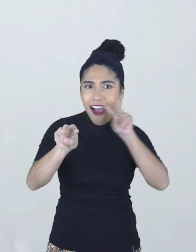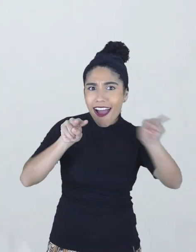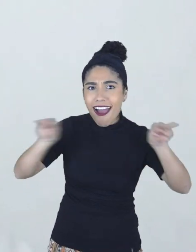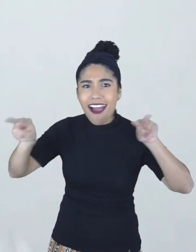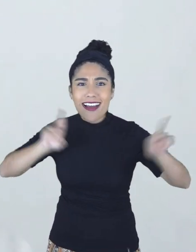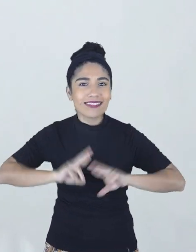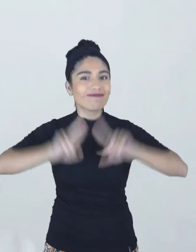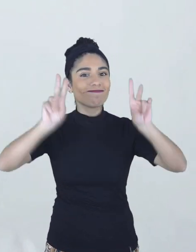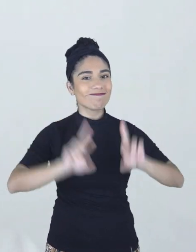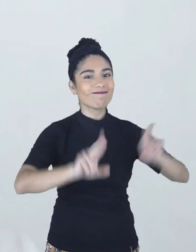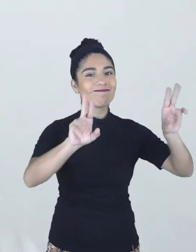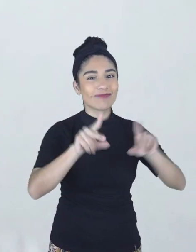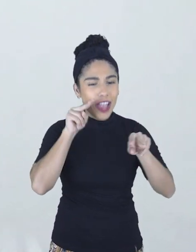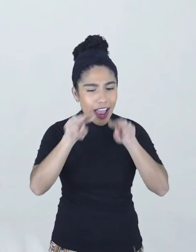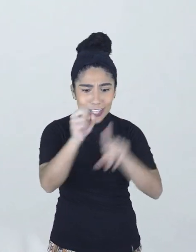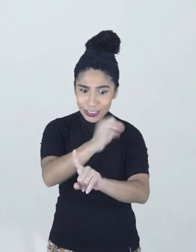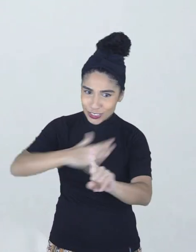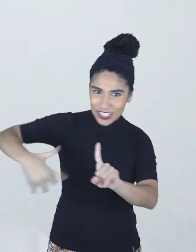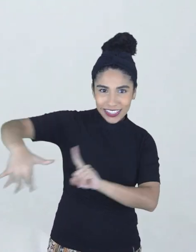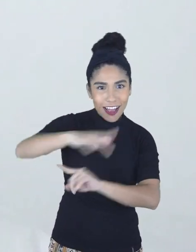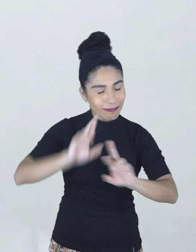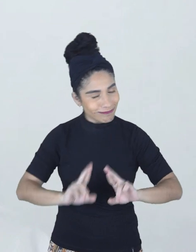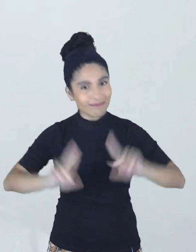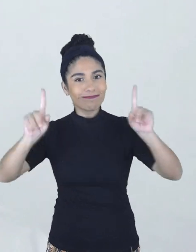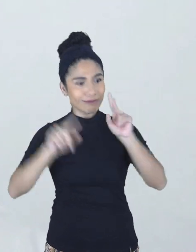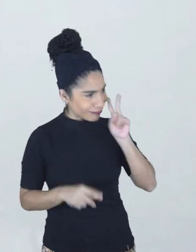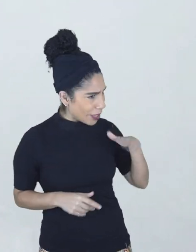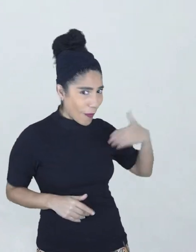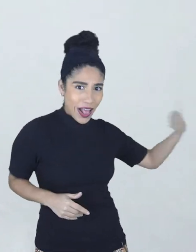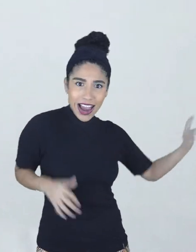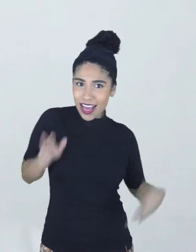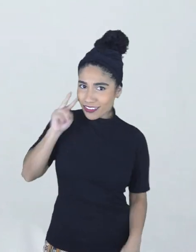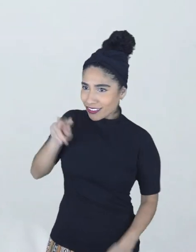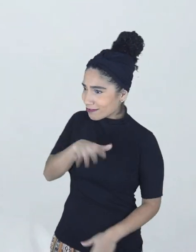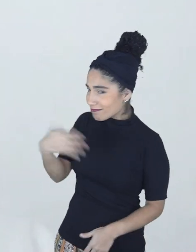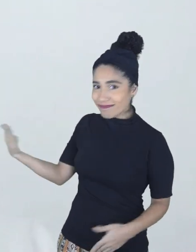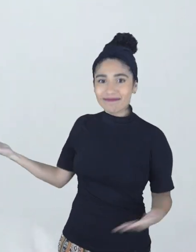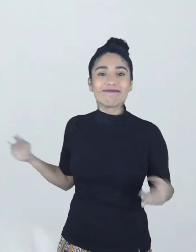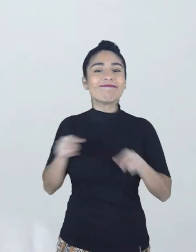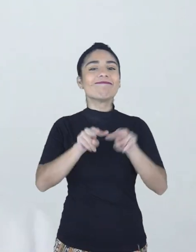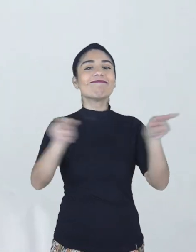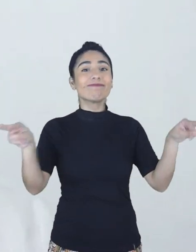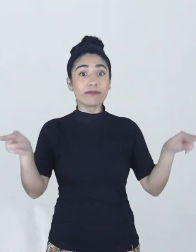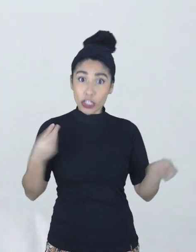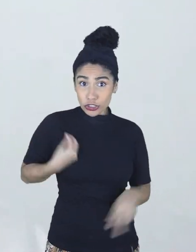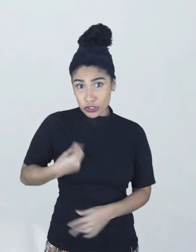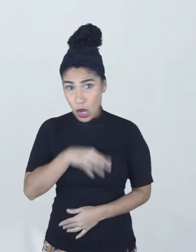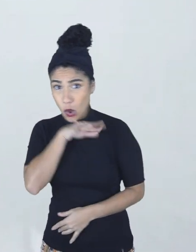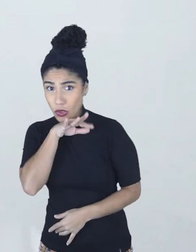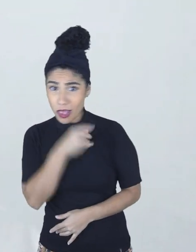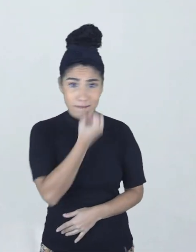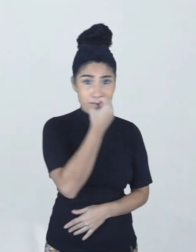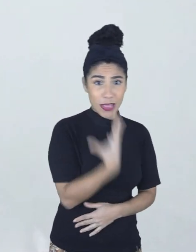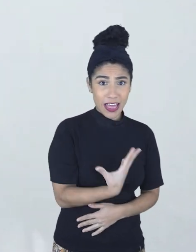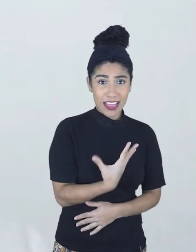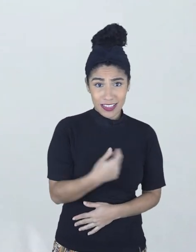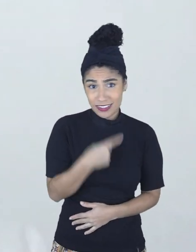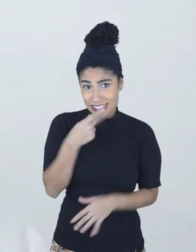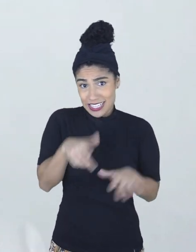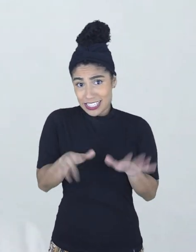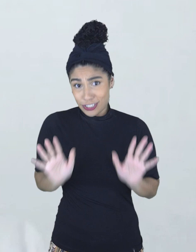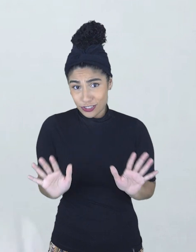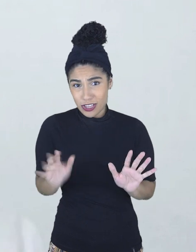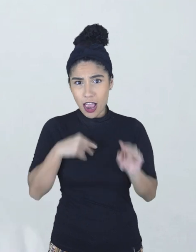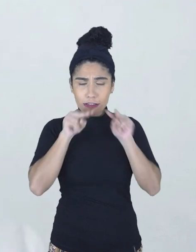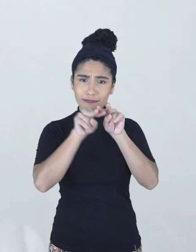olhar a rua diferente é olhar essa cidade diferente olha para o lado o lado se existe bem mal eu prefiro